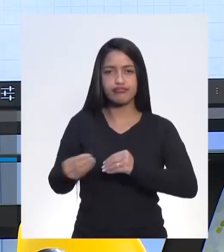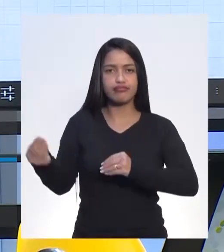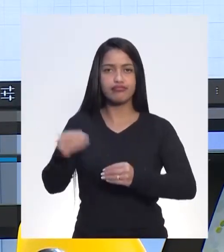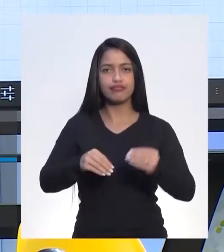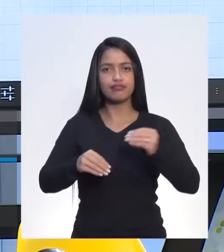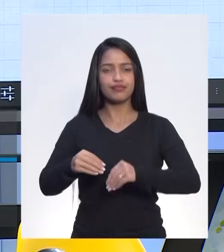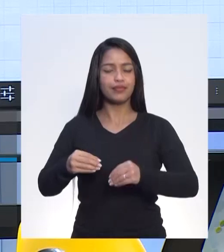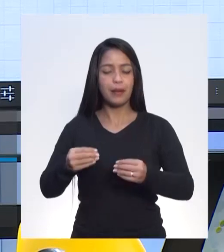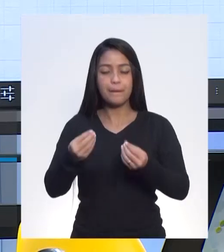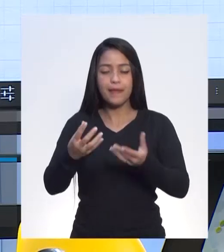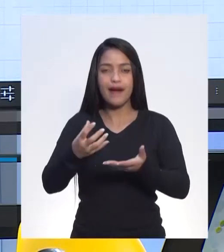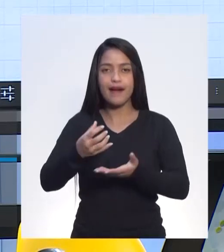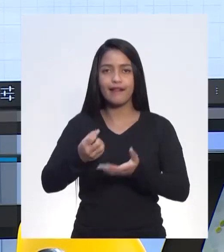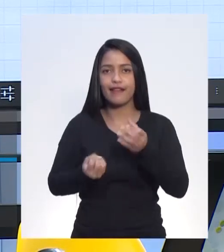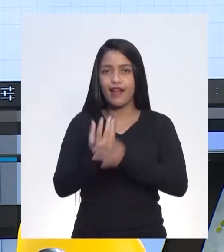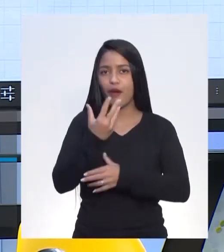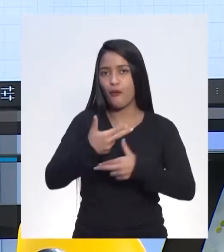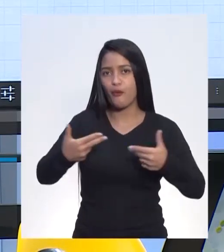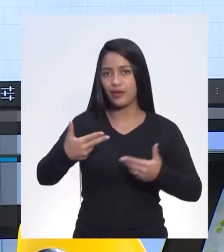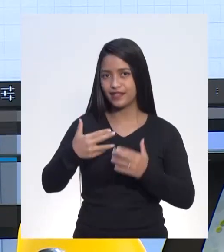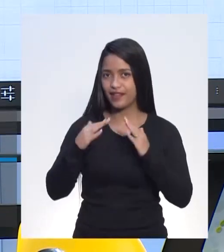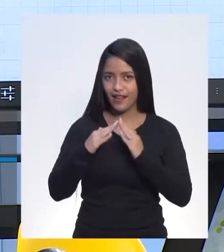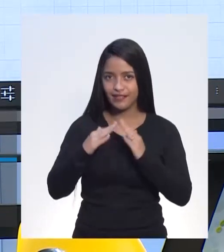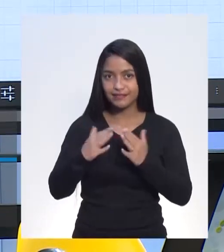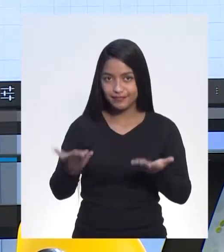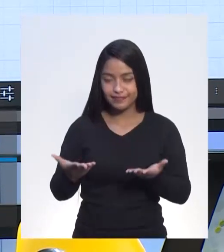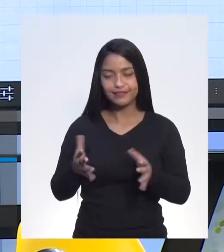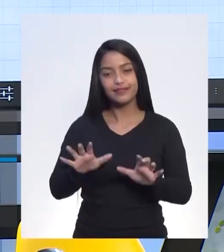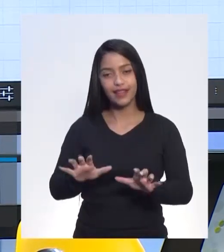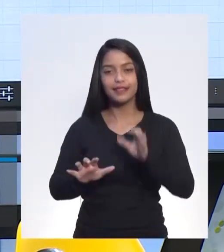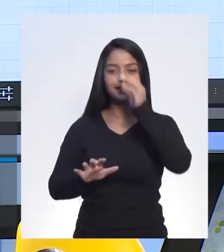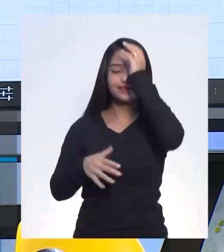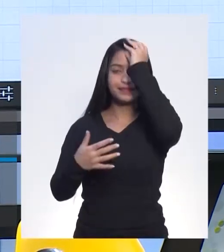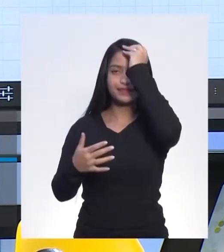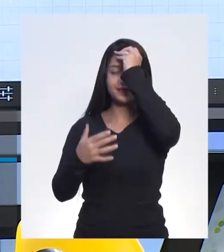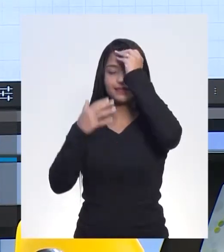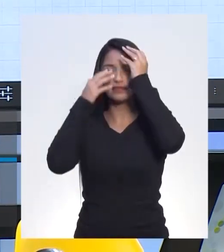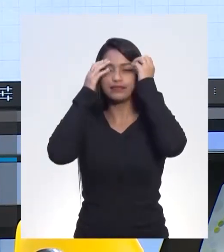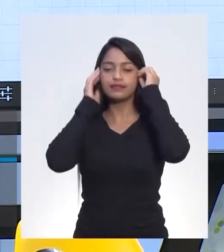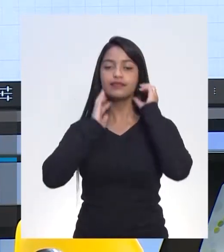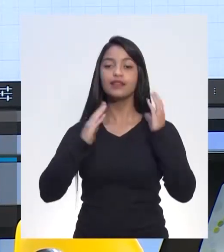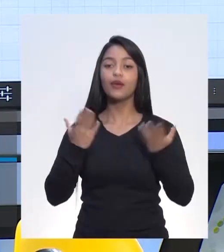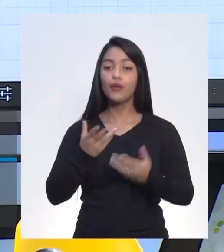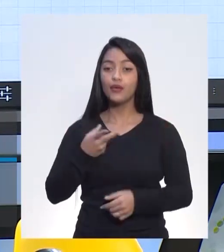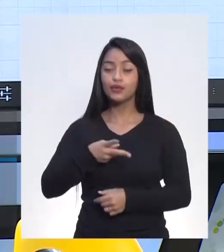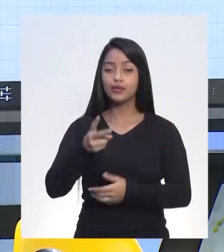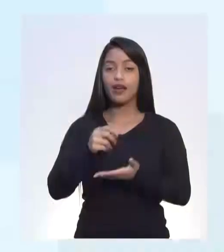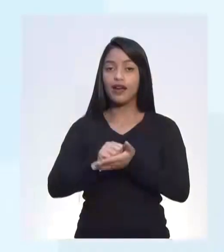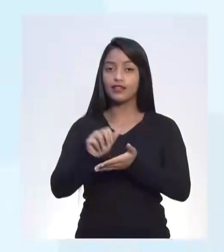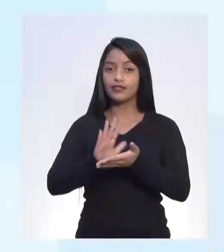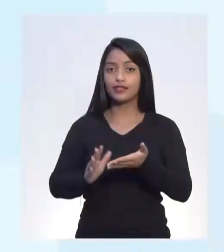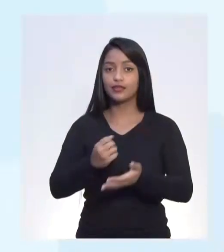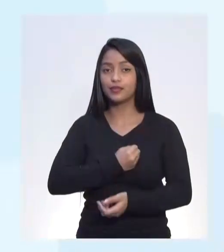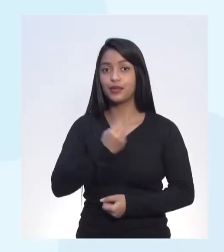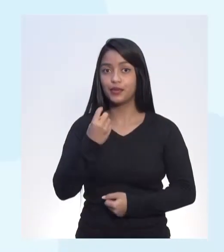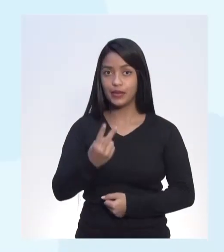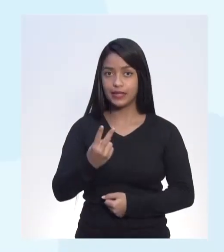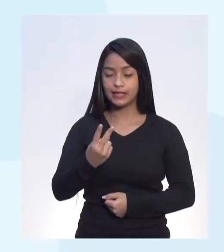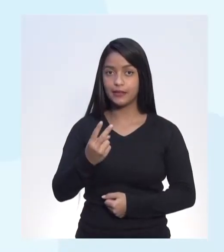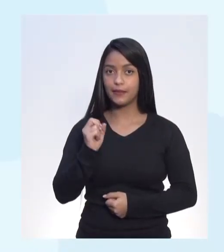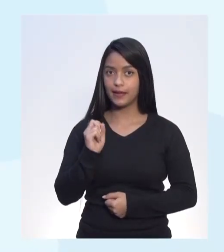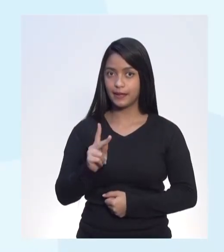aí na sua casa. Tudo bem? Então, é isso. Na sequência, vamos lá. Atividade 2, tá